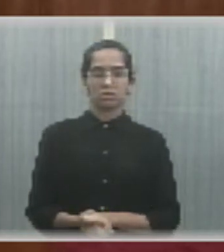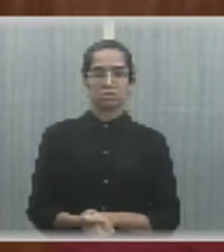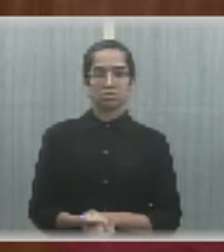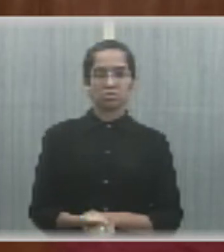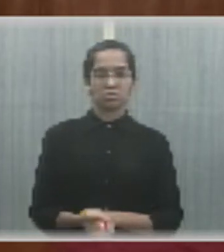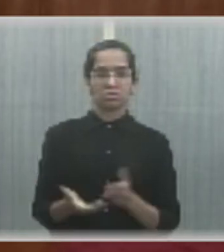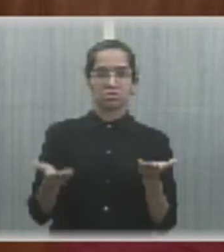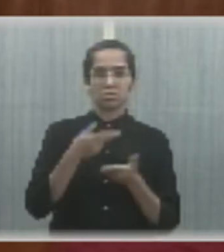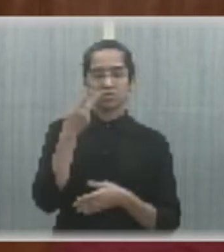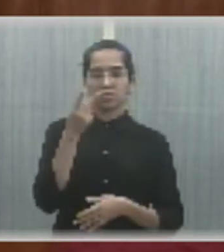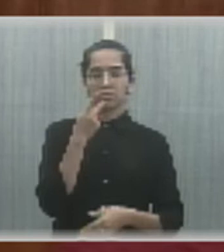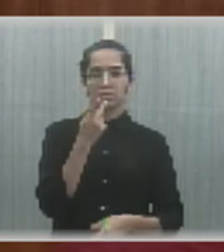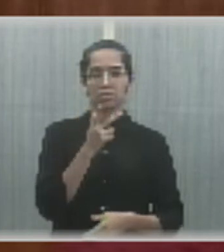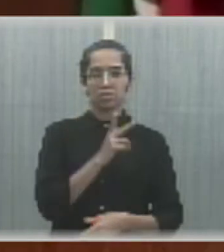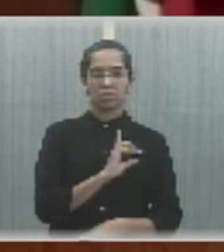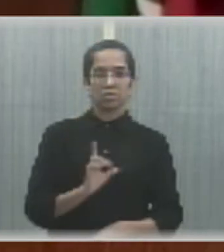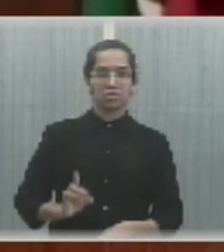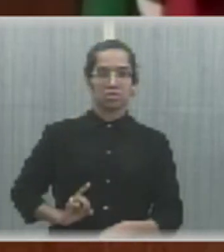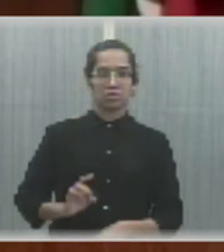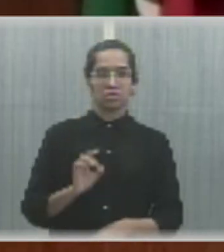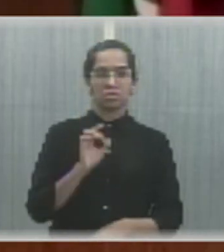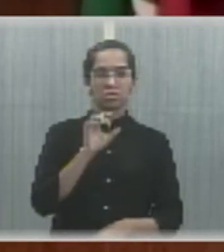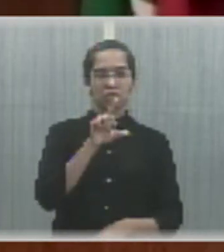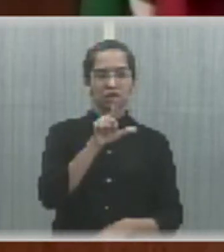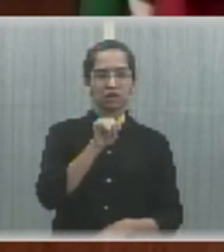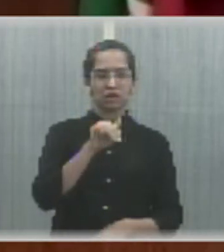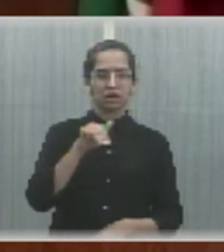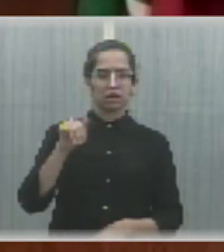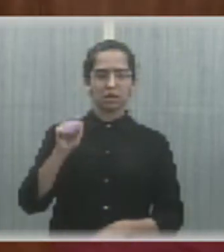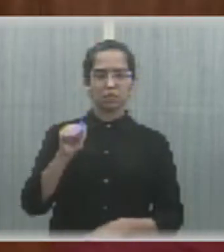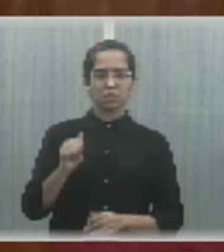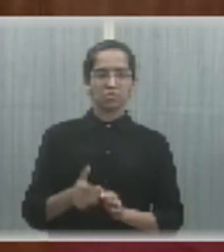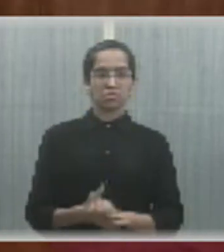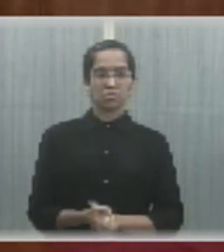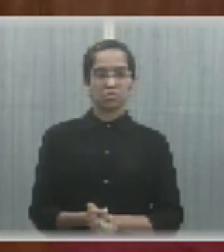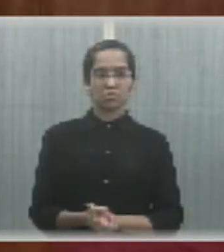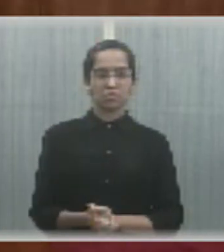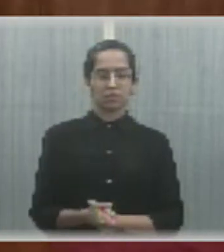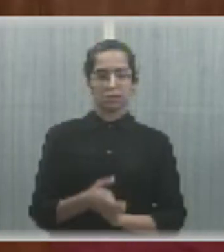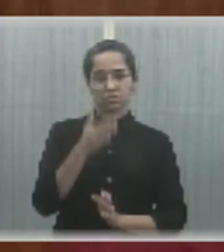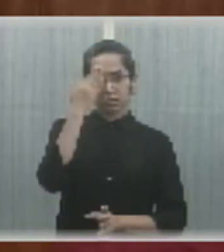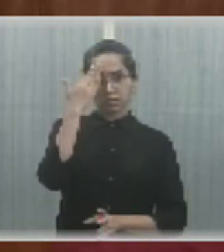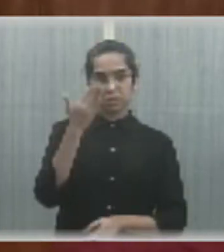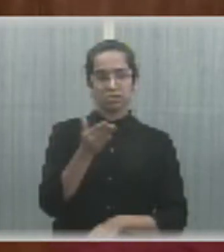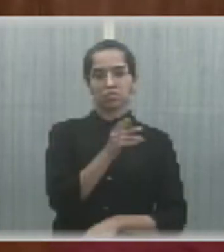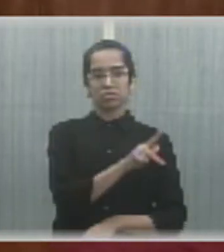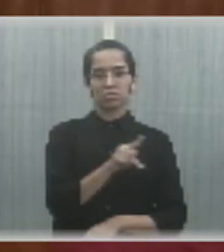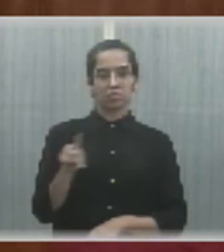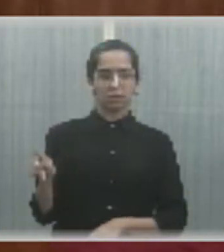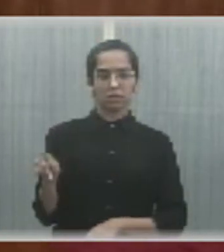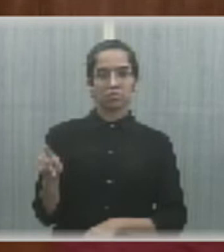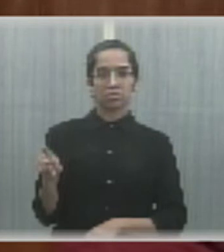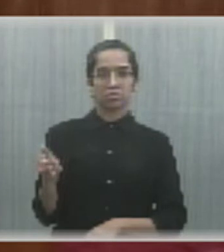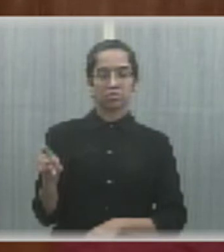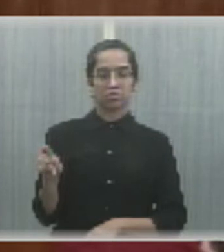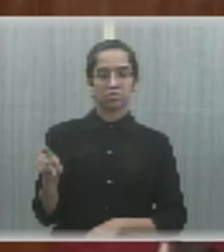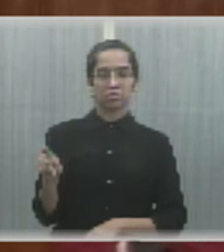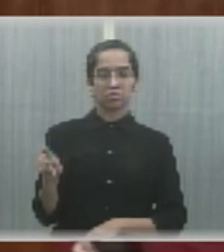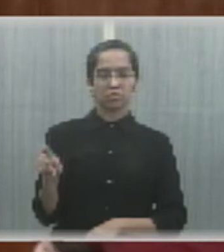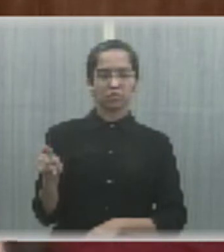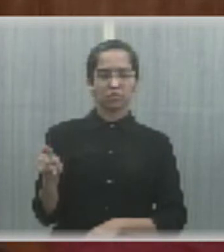Uma palavra no grande expediente, deputado Francisco Lima. Obrigado, senhor presidente.